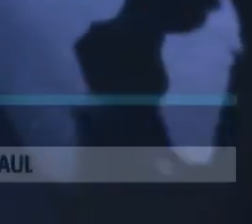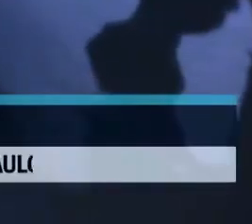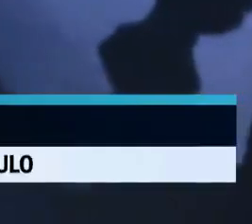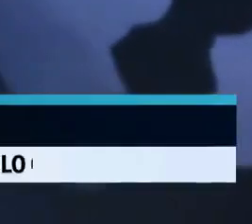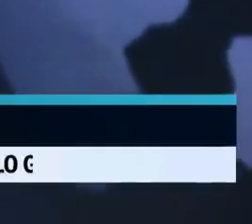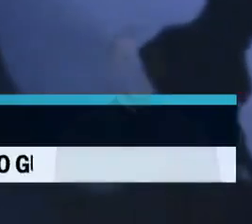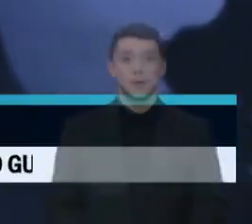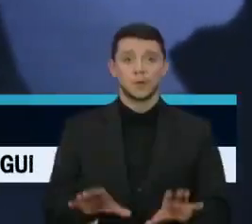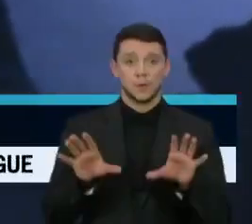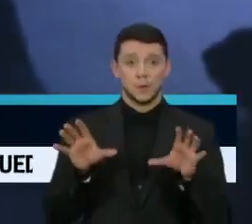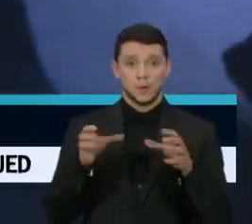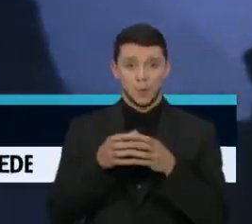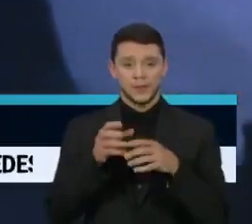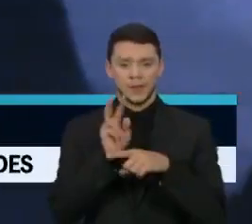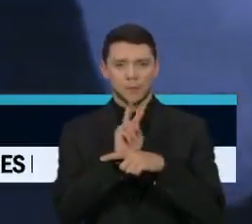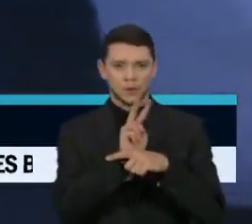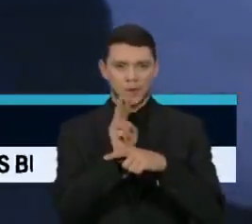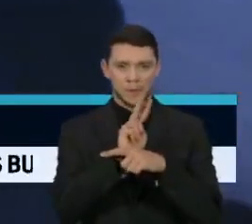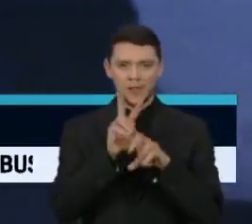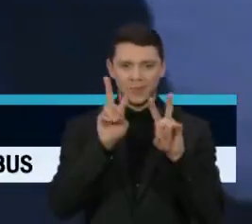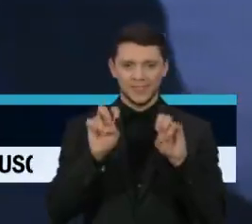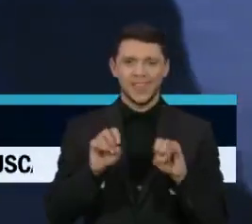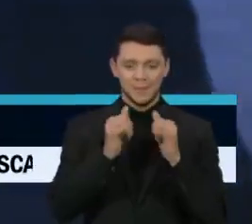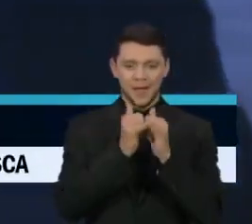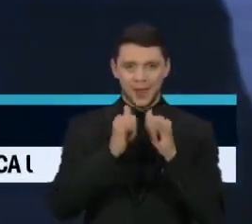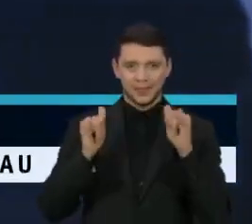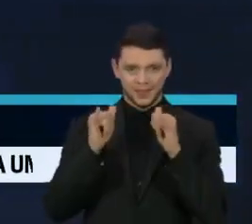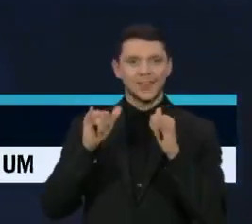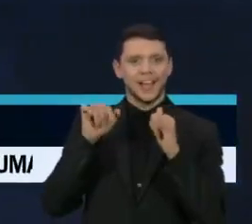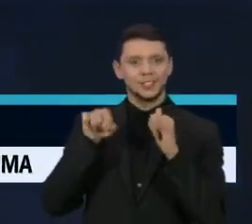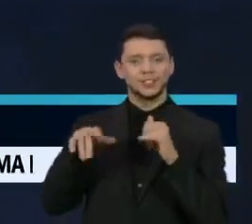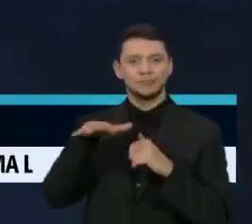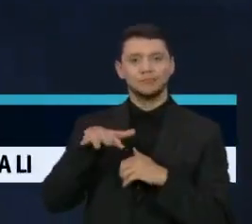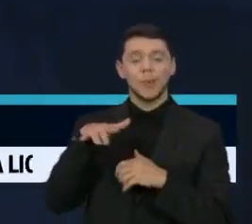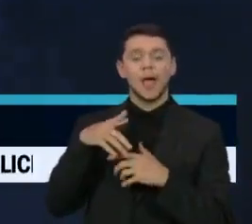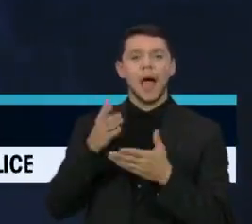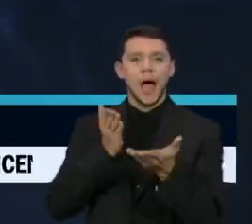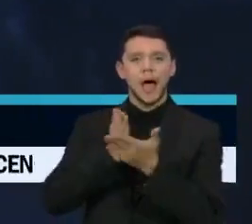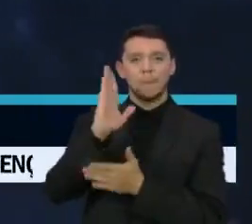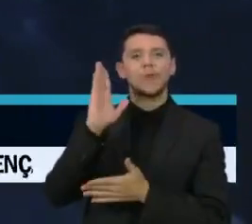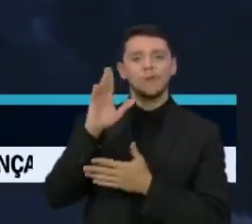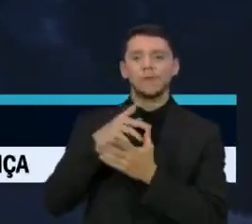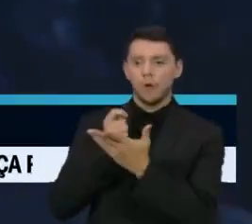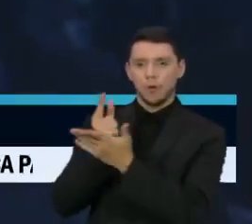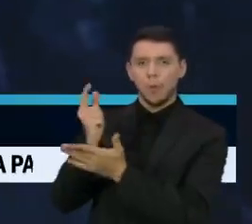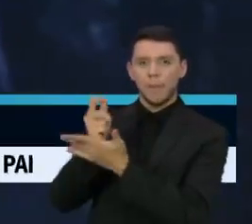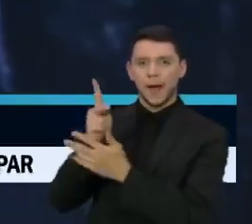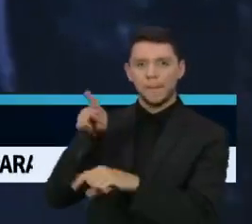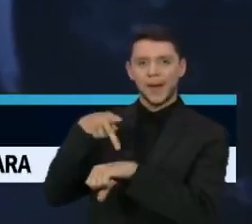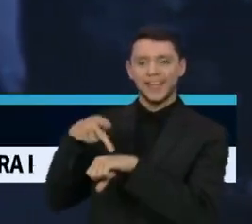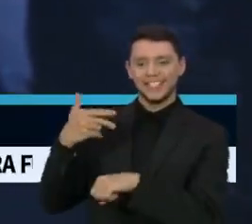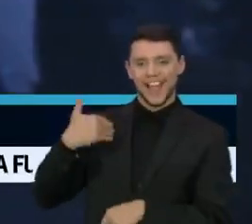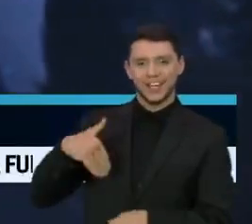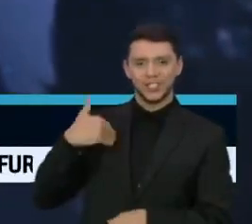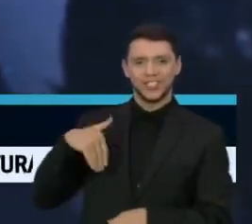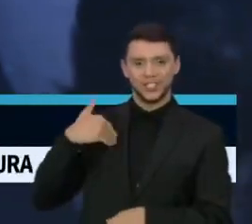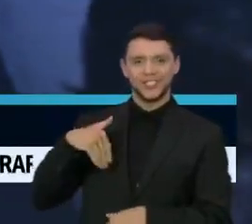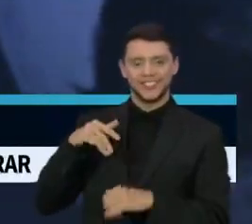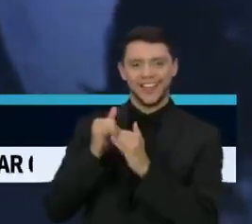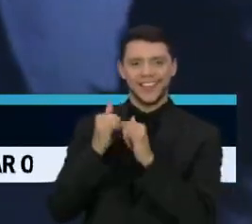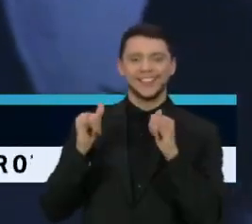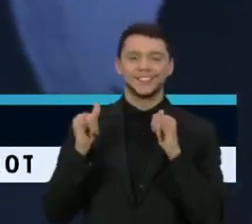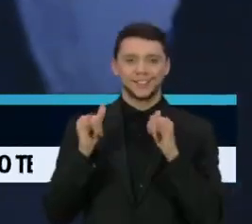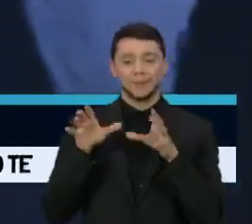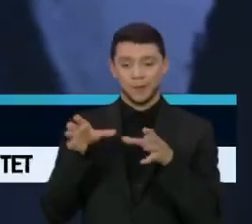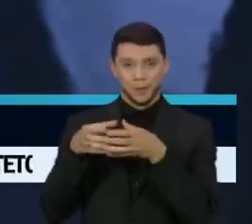e o comitê de monitoramento do setor elétrico aprovou a oferta adicional de importação de energia elétrica da Argentina para o